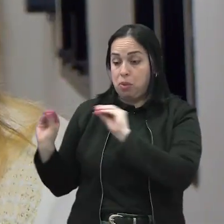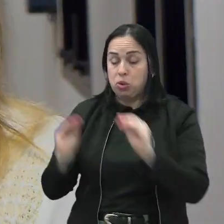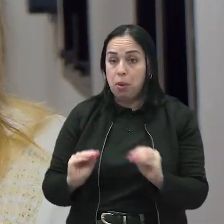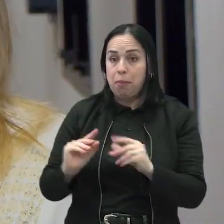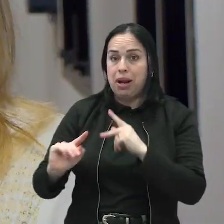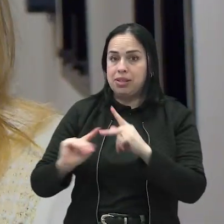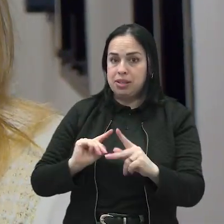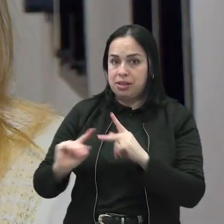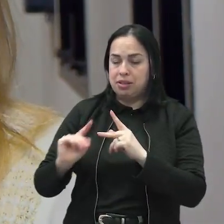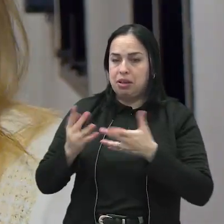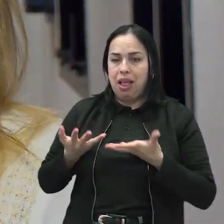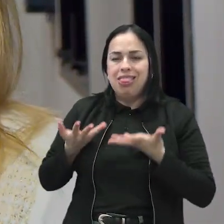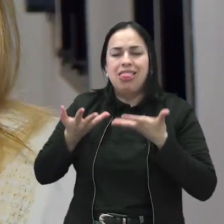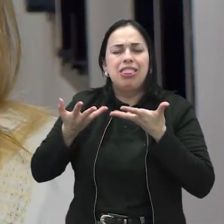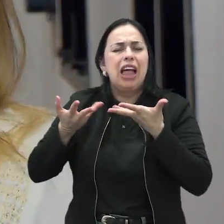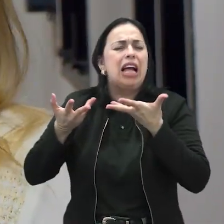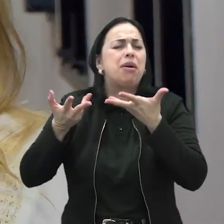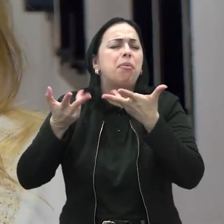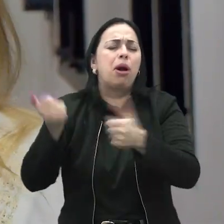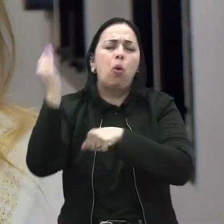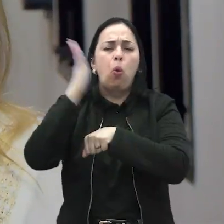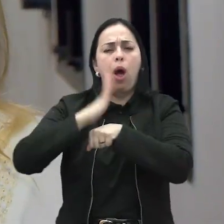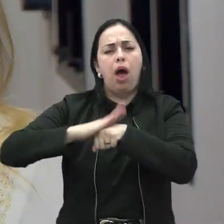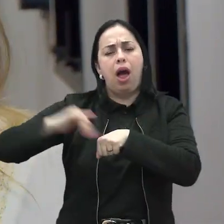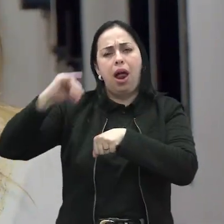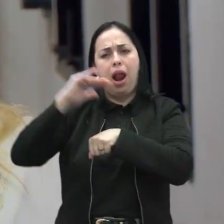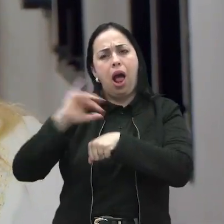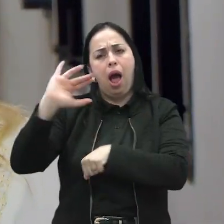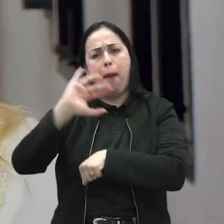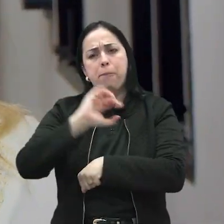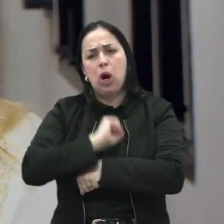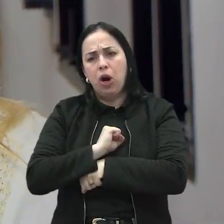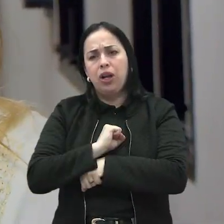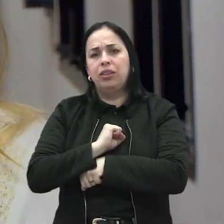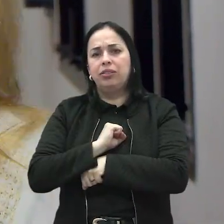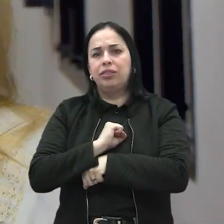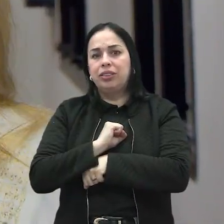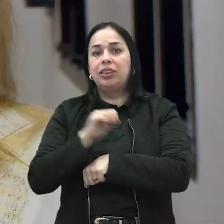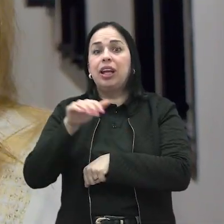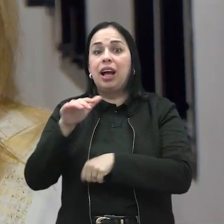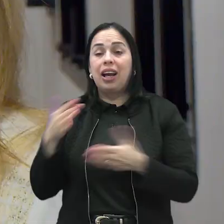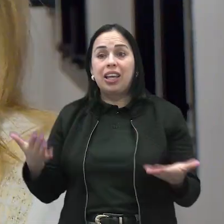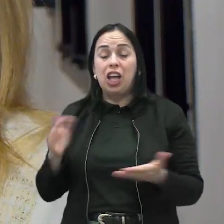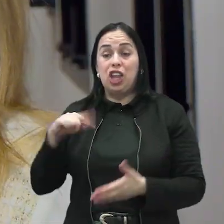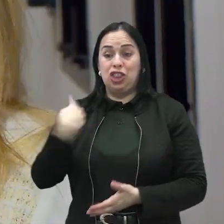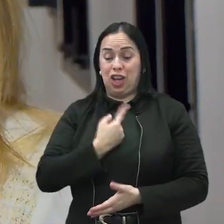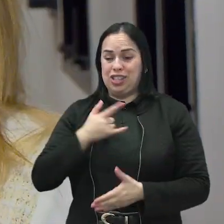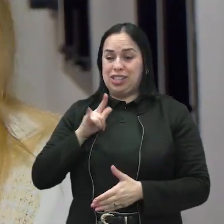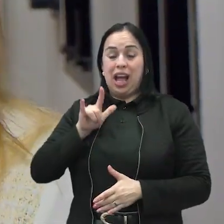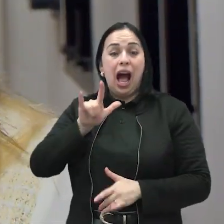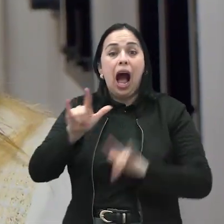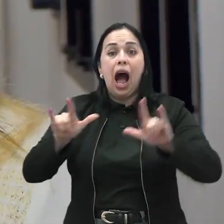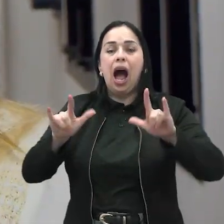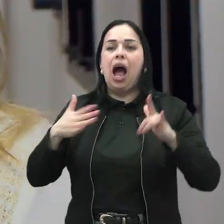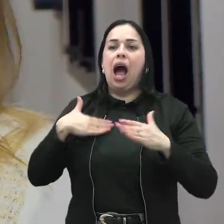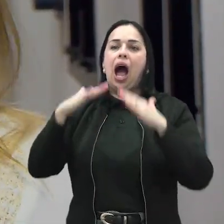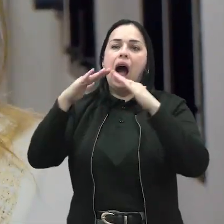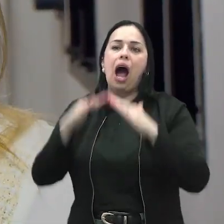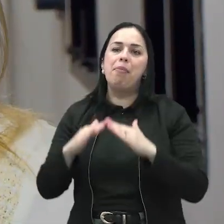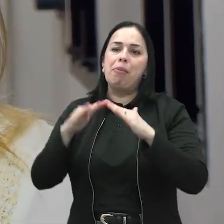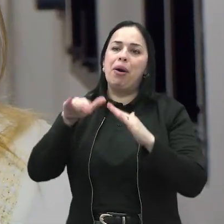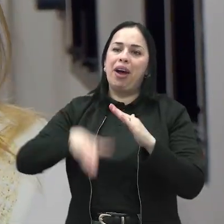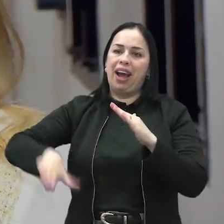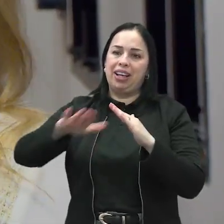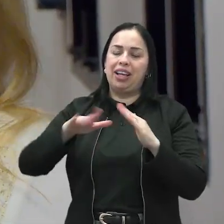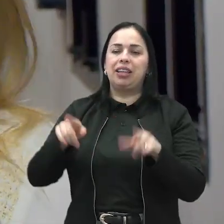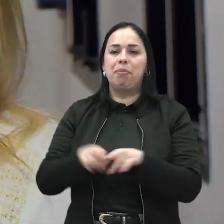essa cidade que nos receberam com tanto amor, com tanto carinho, local onde nós amamos viver, criar os